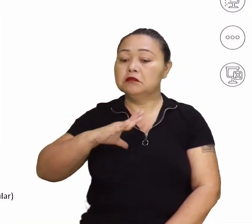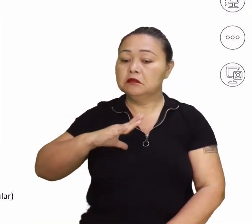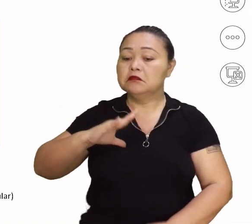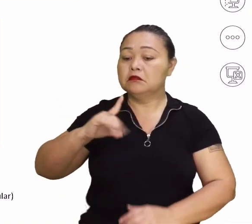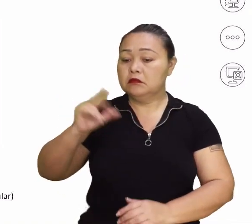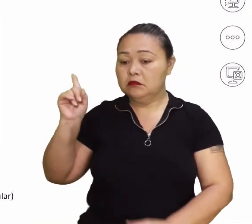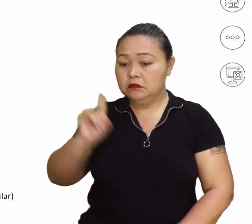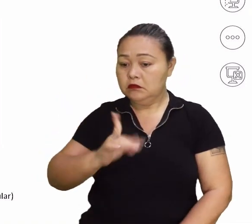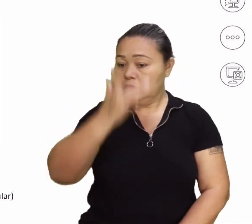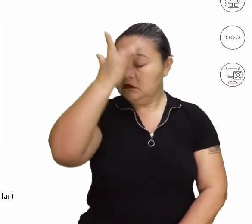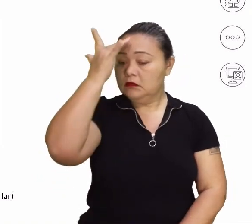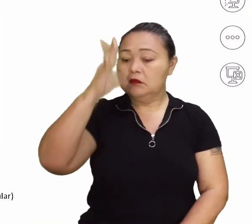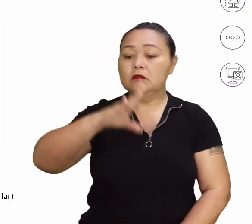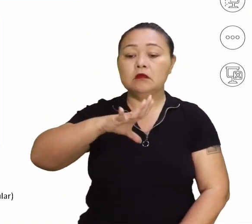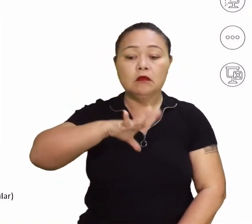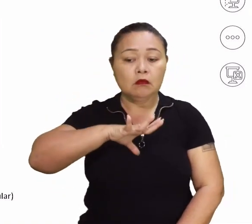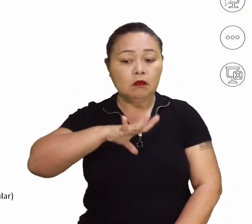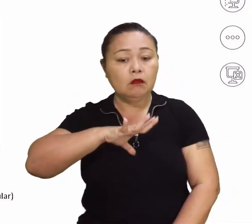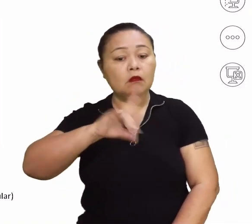explorando, ok?